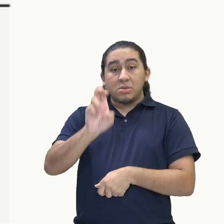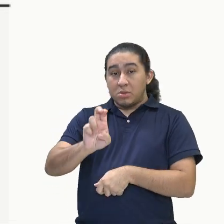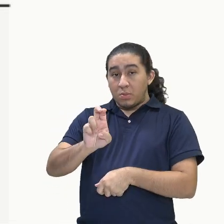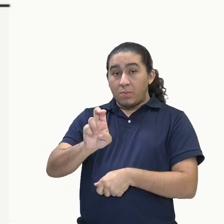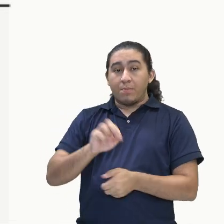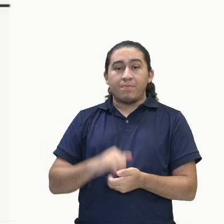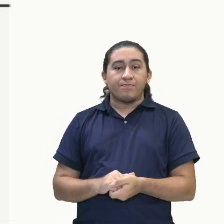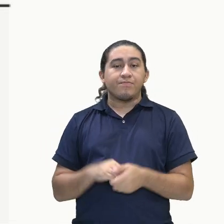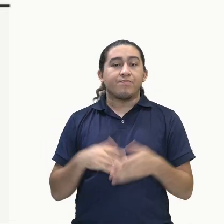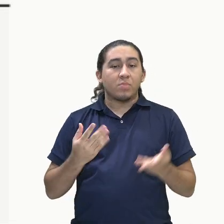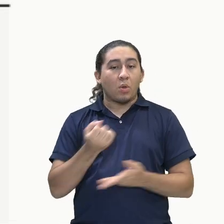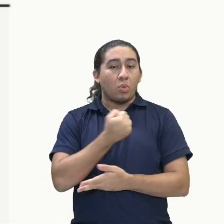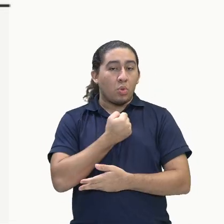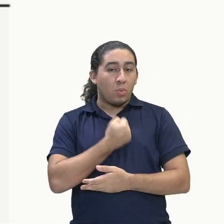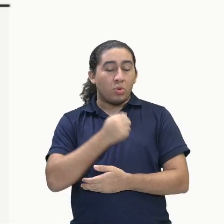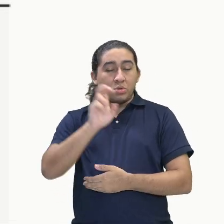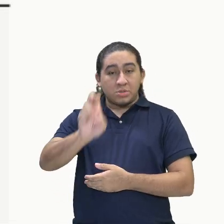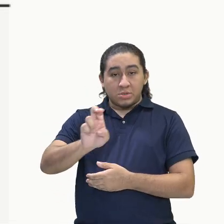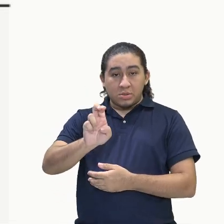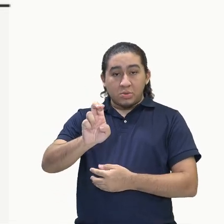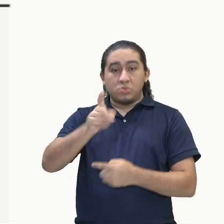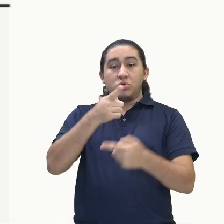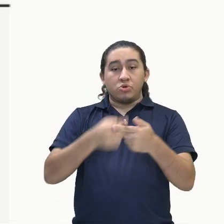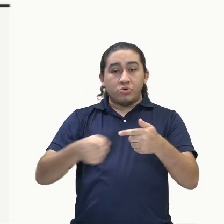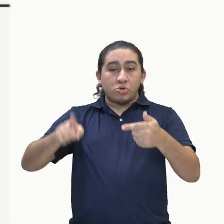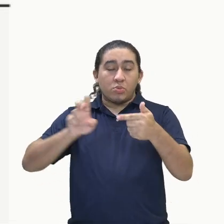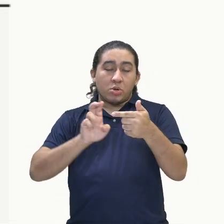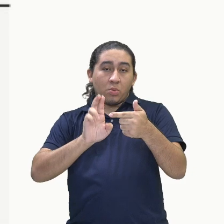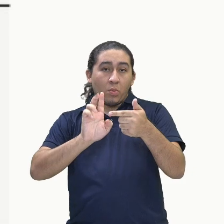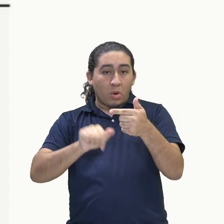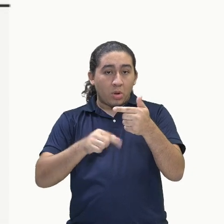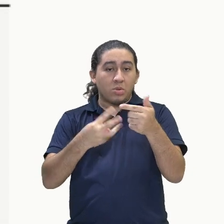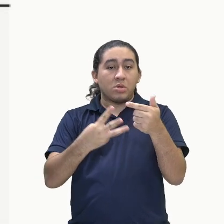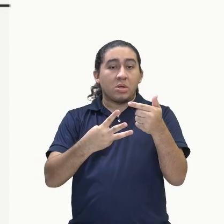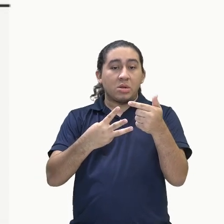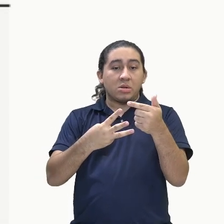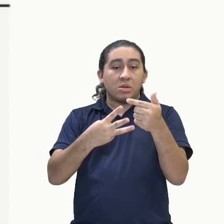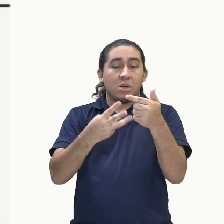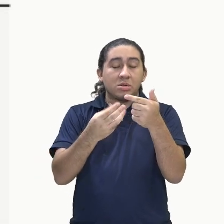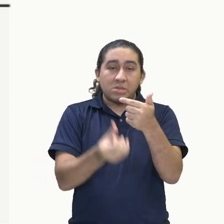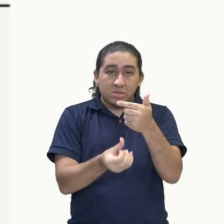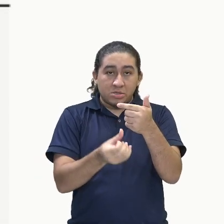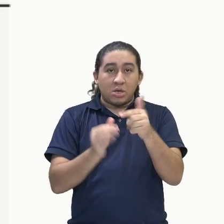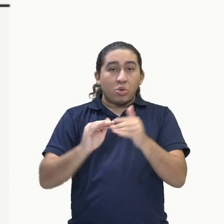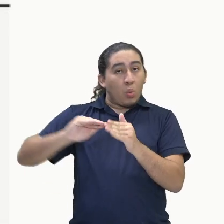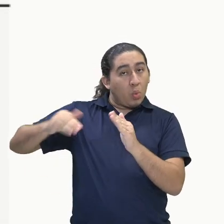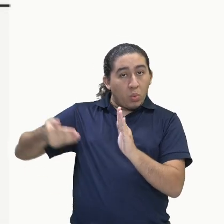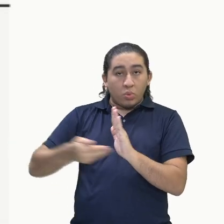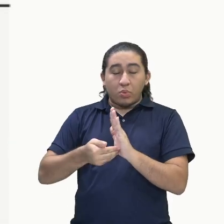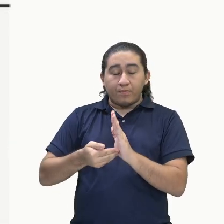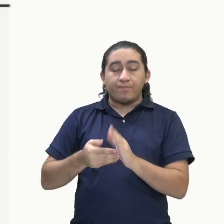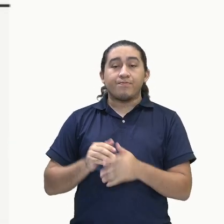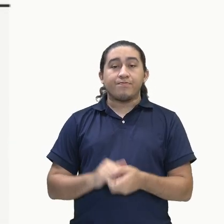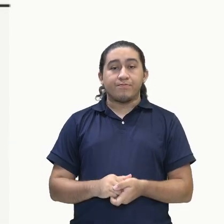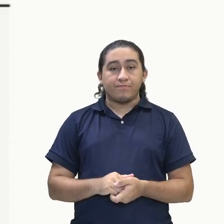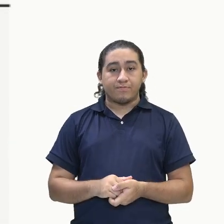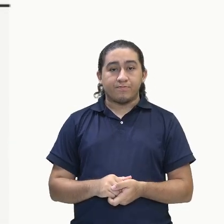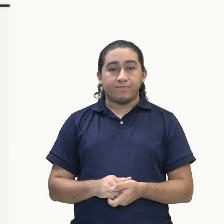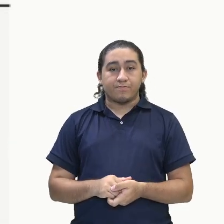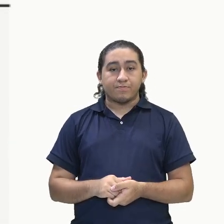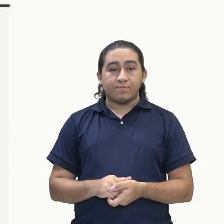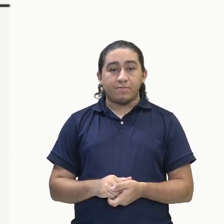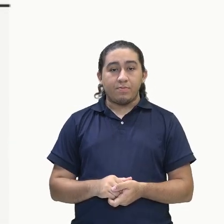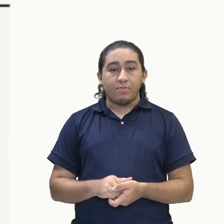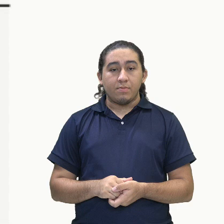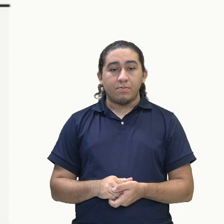vai ser o número de combinações possíveis dividido pelo total de combinações. Ok. Quantas combinações possíveis eu tenho?